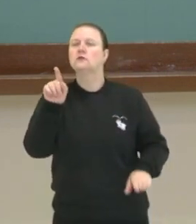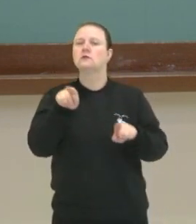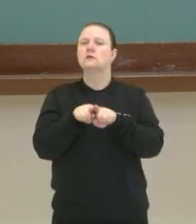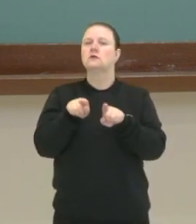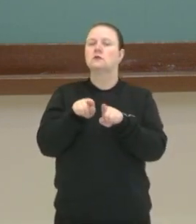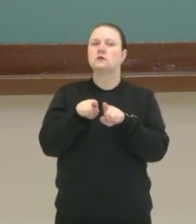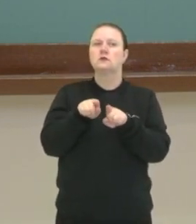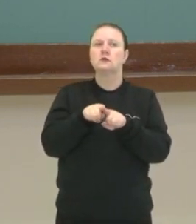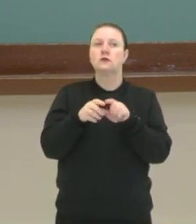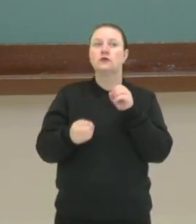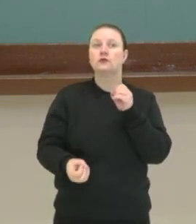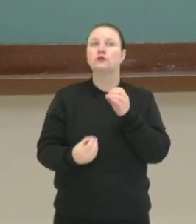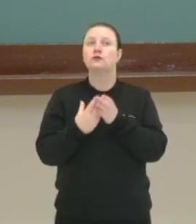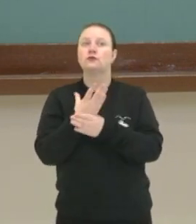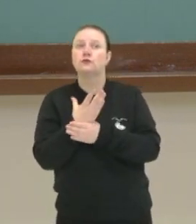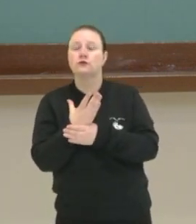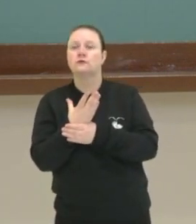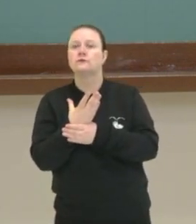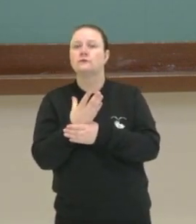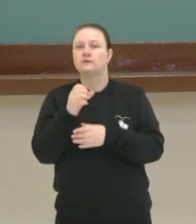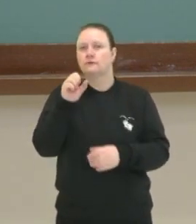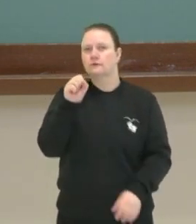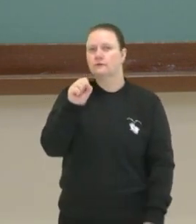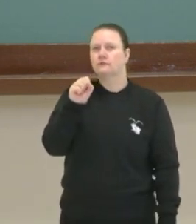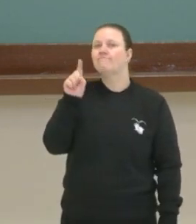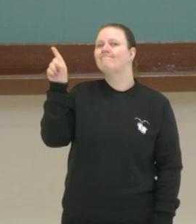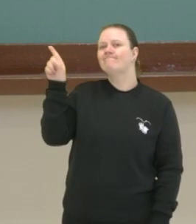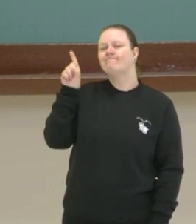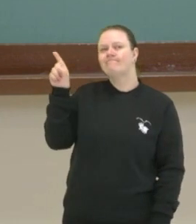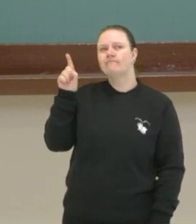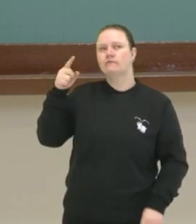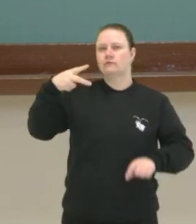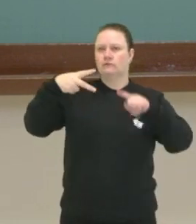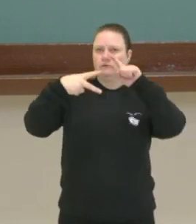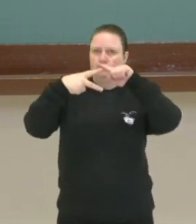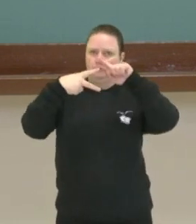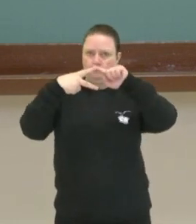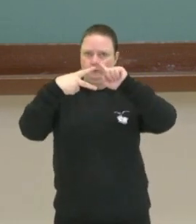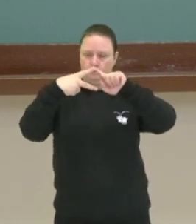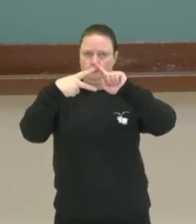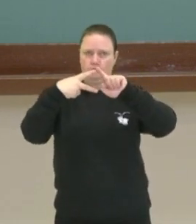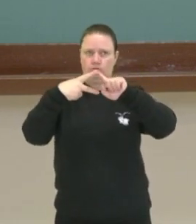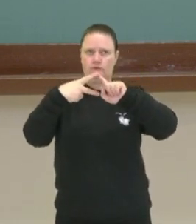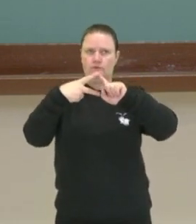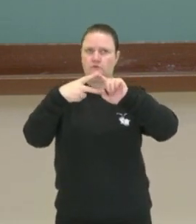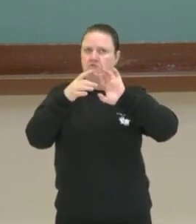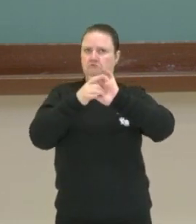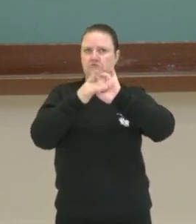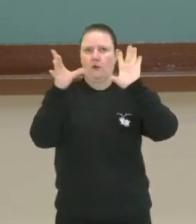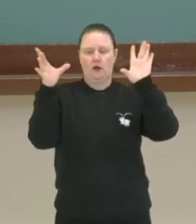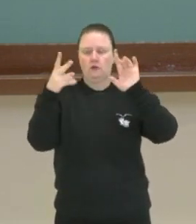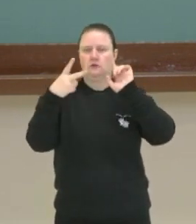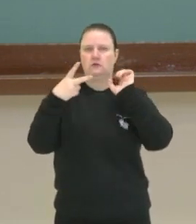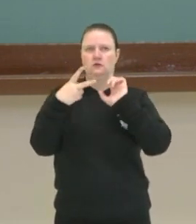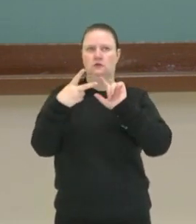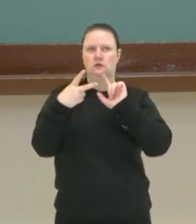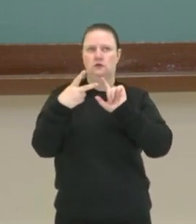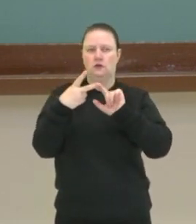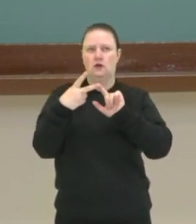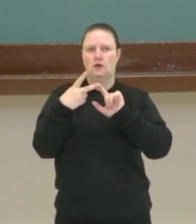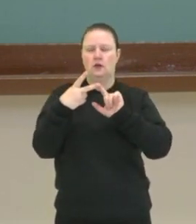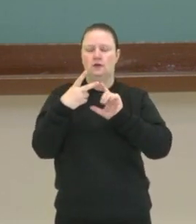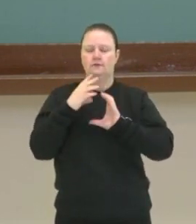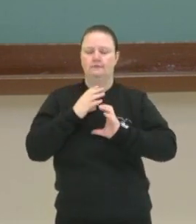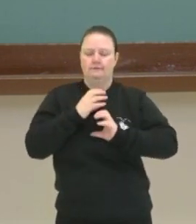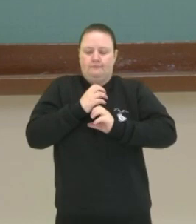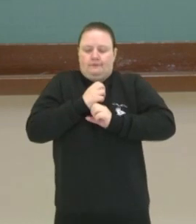daqui, surge o quê? Surge o surrealismo. E o surrealismo ele vai ter 2 fases. Uma primeira fase que ela é mais liberta e outra fase que é um pouquinho mais contida,